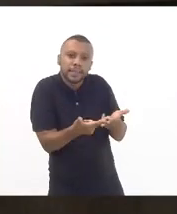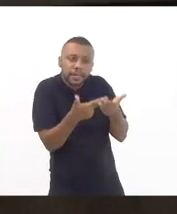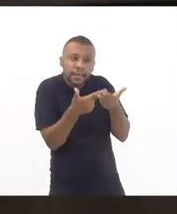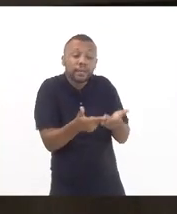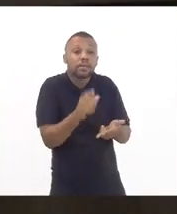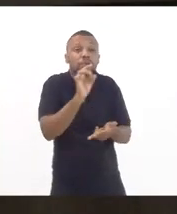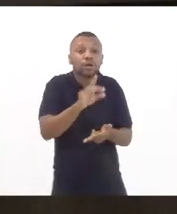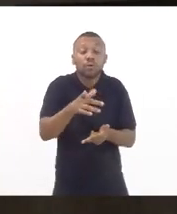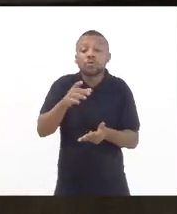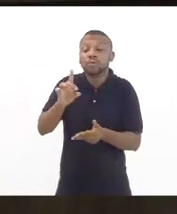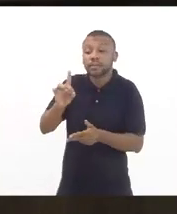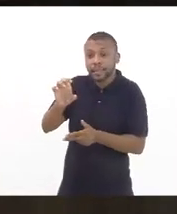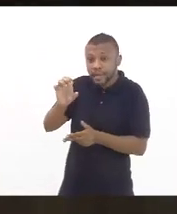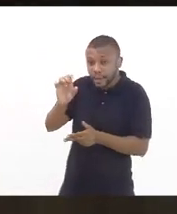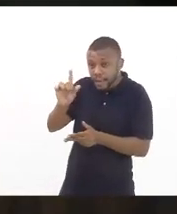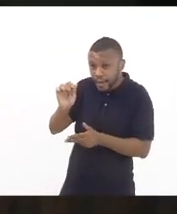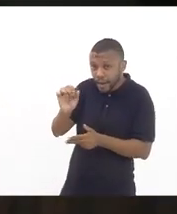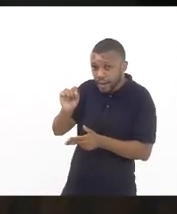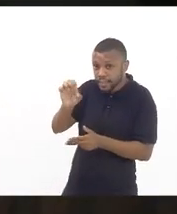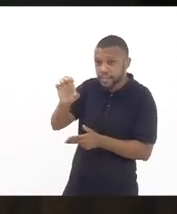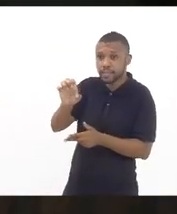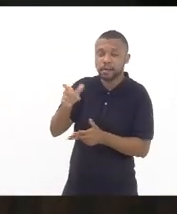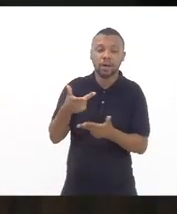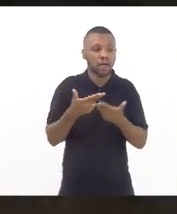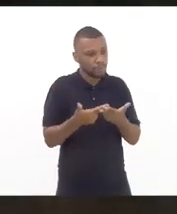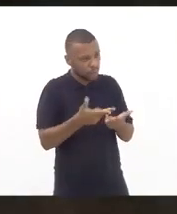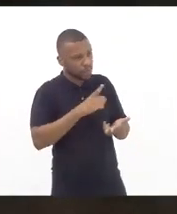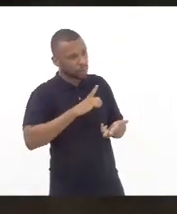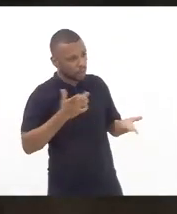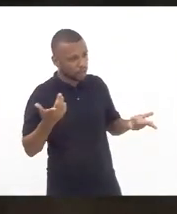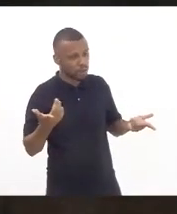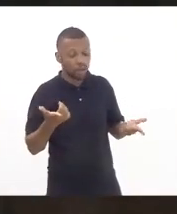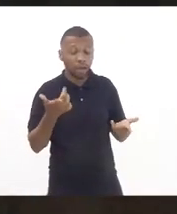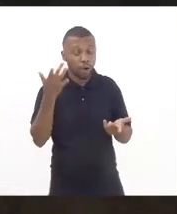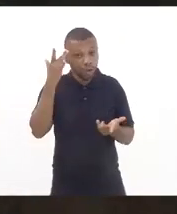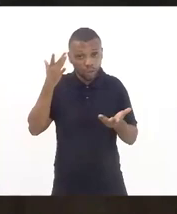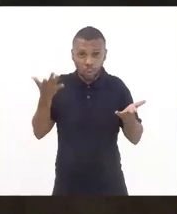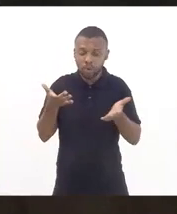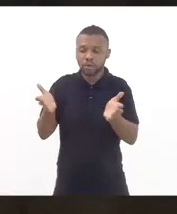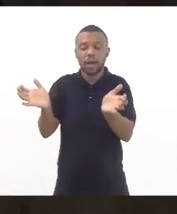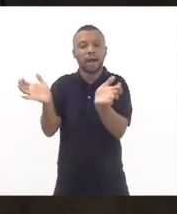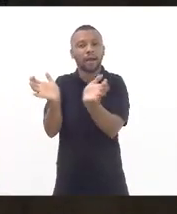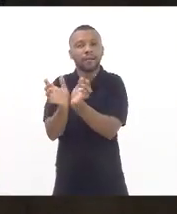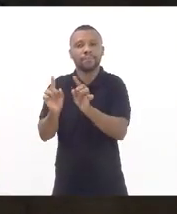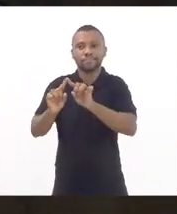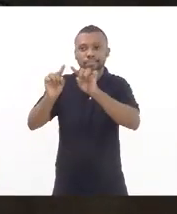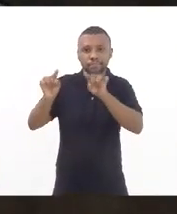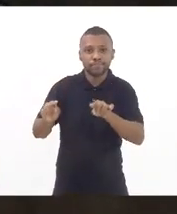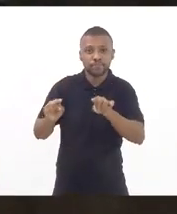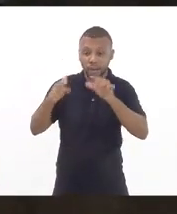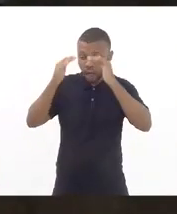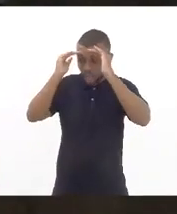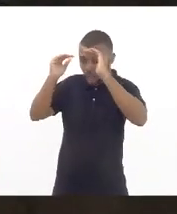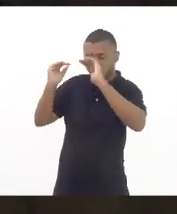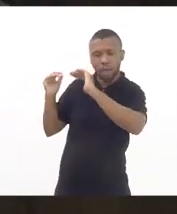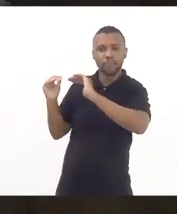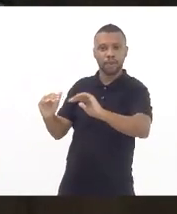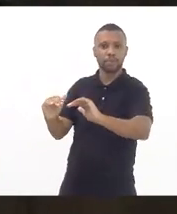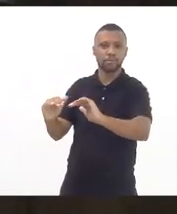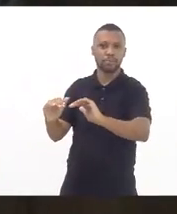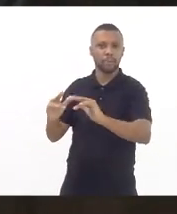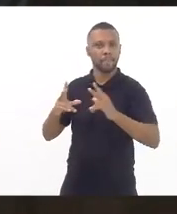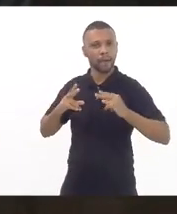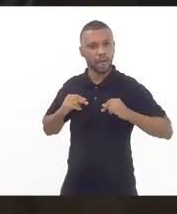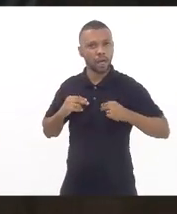degase em relação a isso. Não, porque é um momento, paciência. Eu acho que a classe hoje Isso merece muito respeito, presidente. Então, assim...